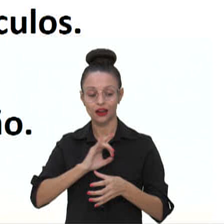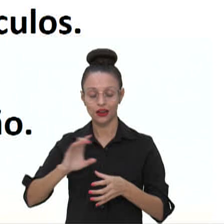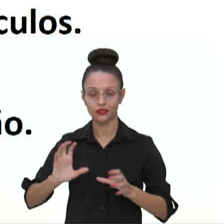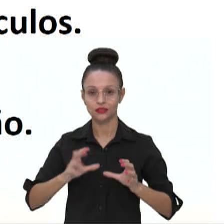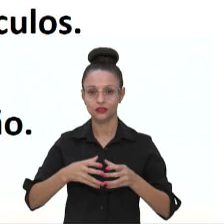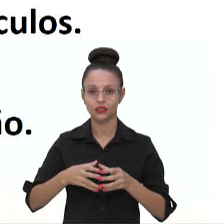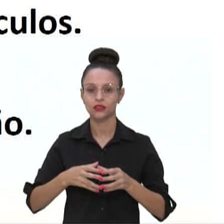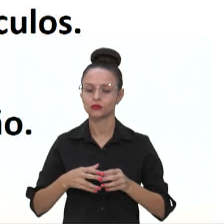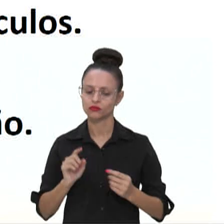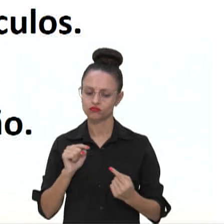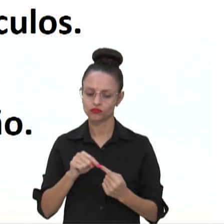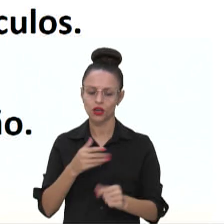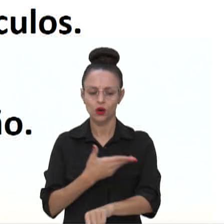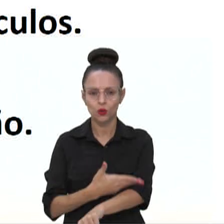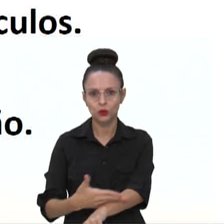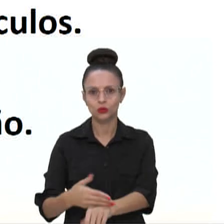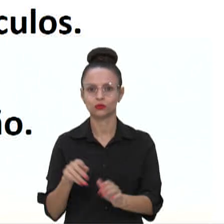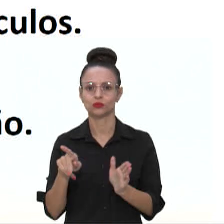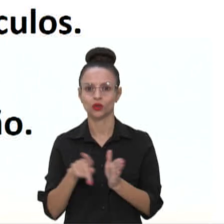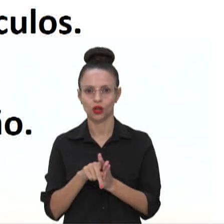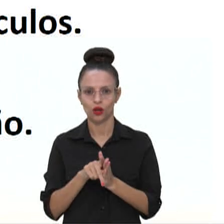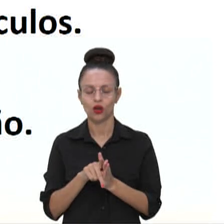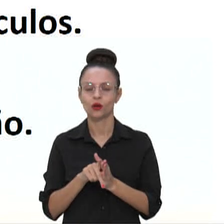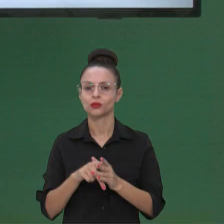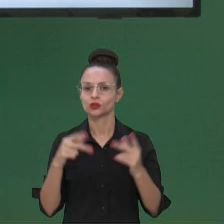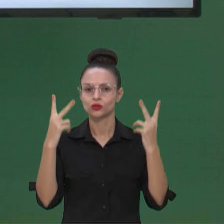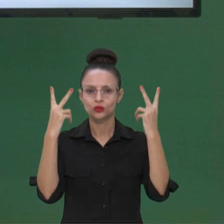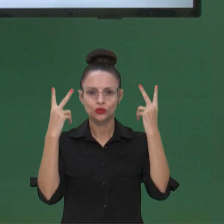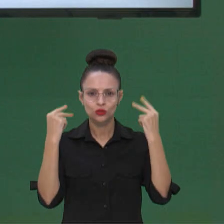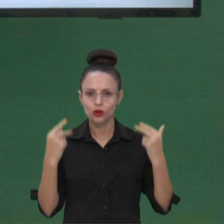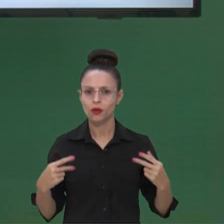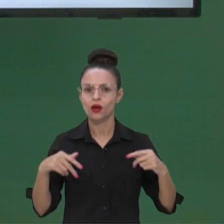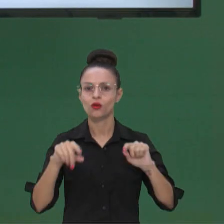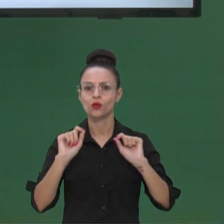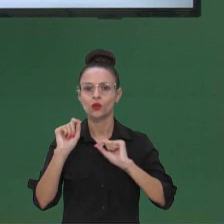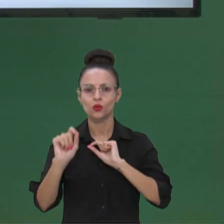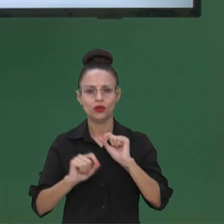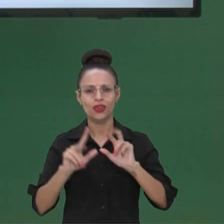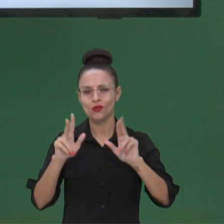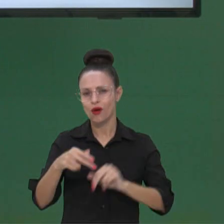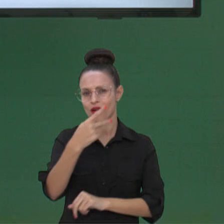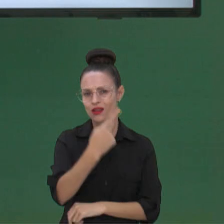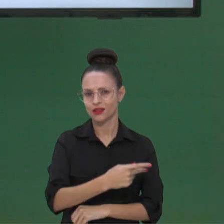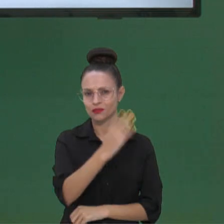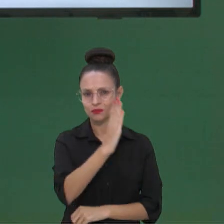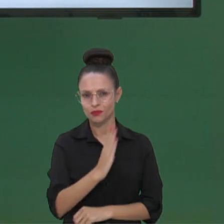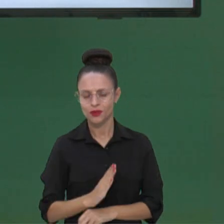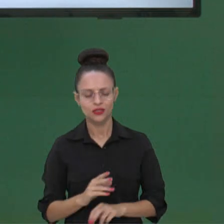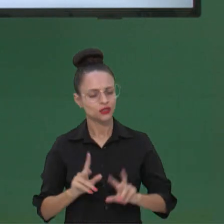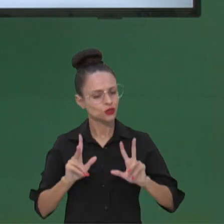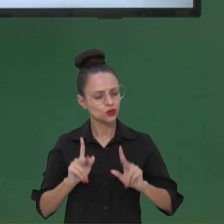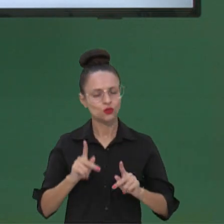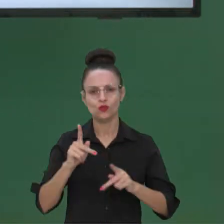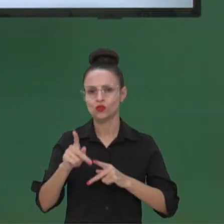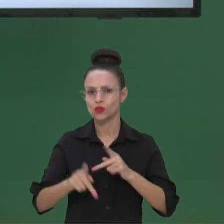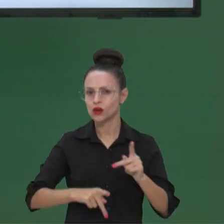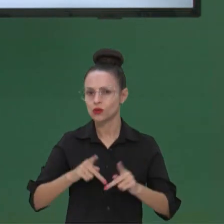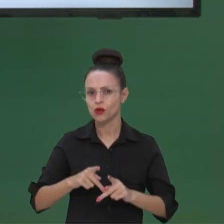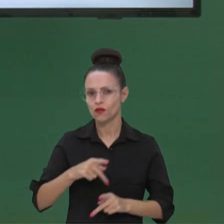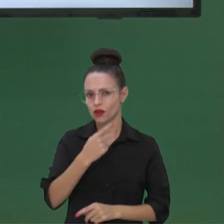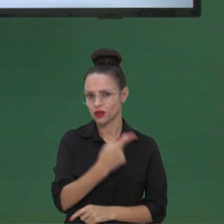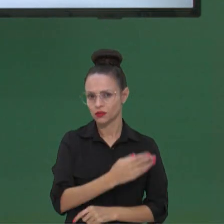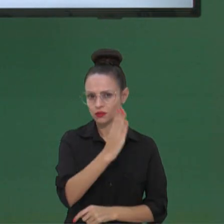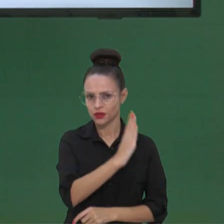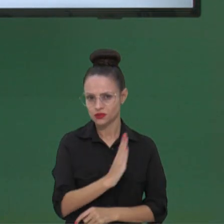acordo com costumes próprios, normal, como os tupi-guaranis, como os povos G viviam aqui